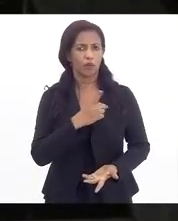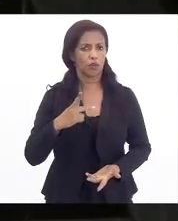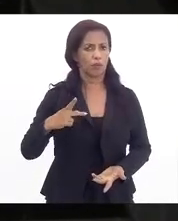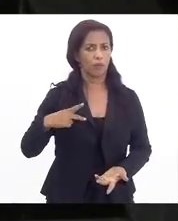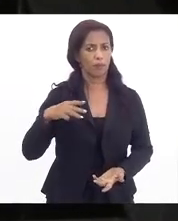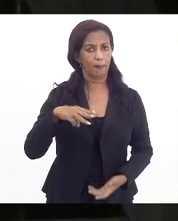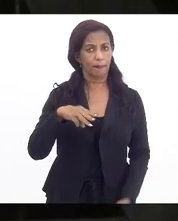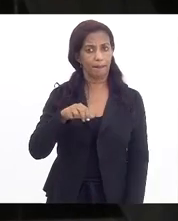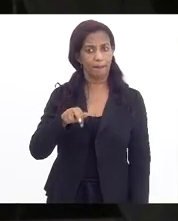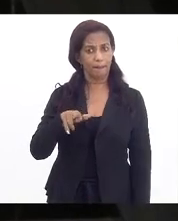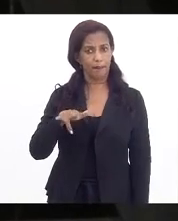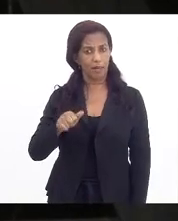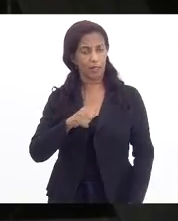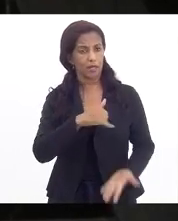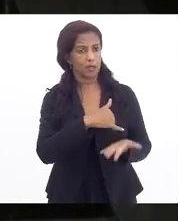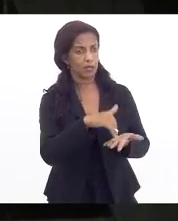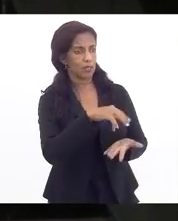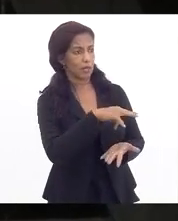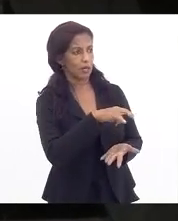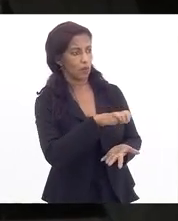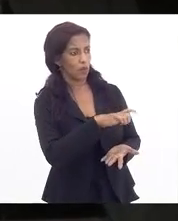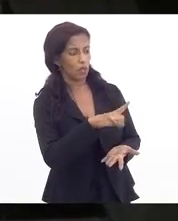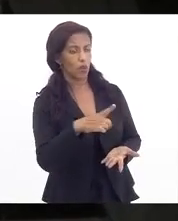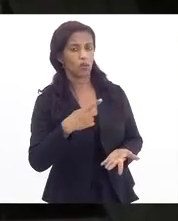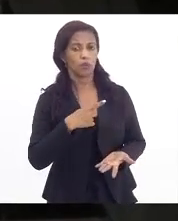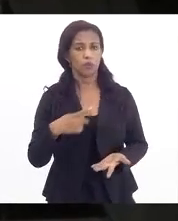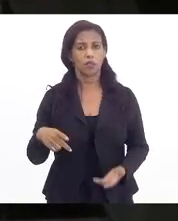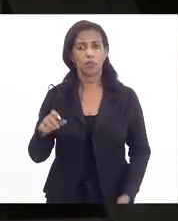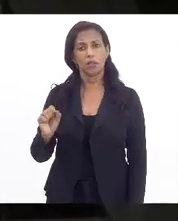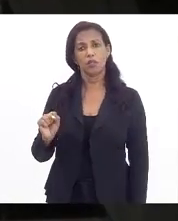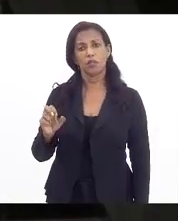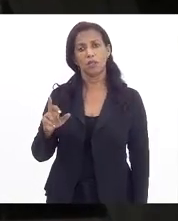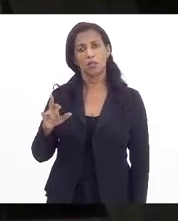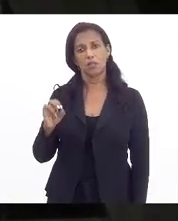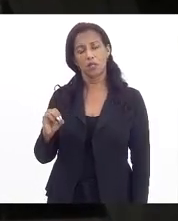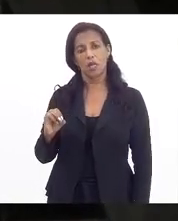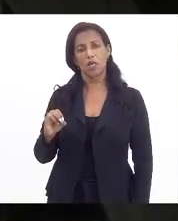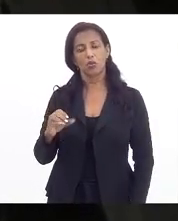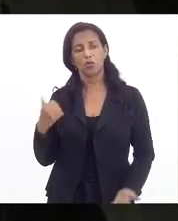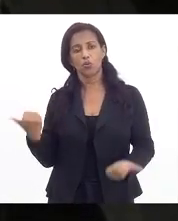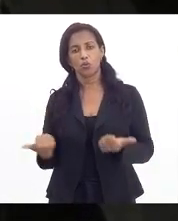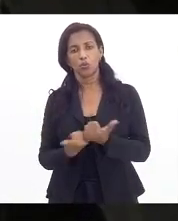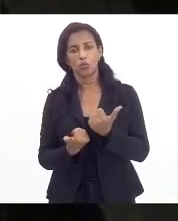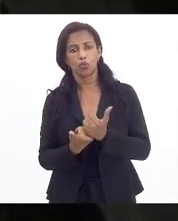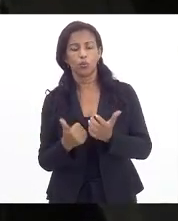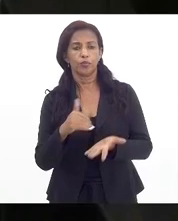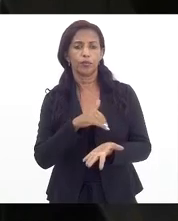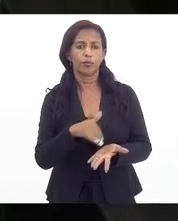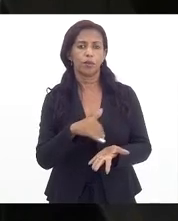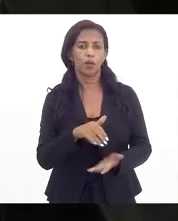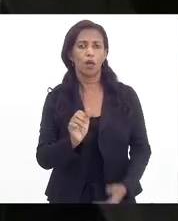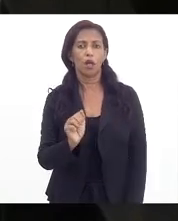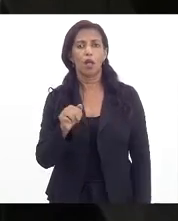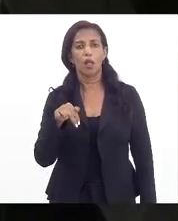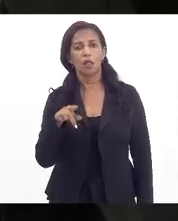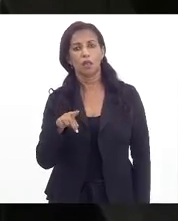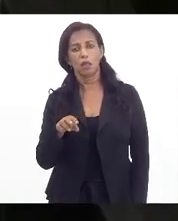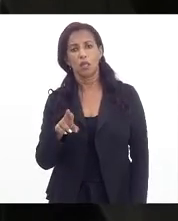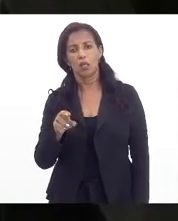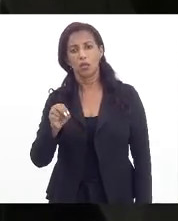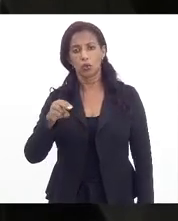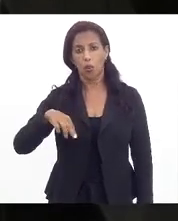Carmem secretário Nelson Rocha Presidente Sérgio Aureliano subsecretário Anderson Montese